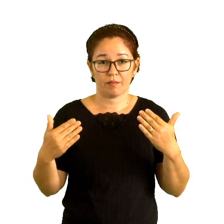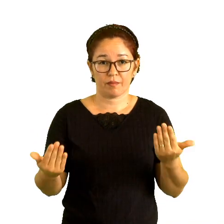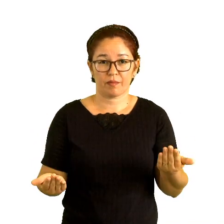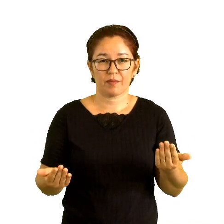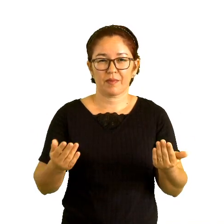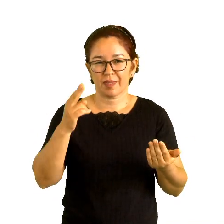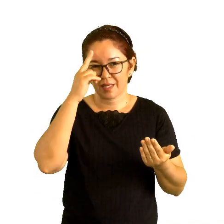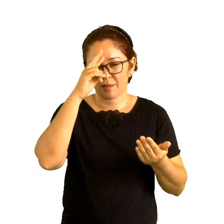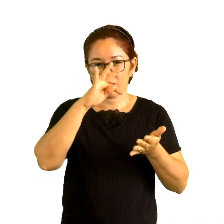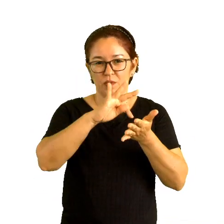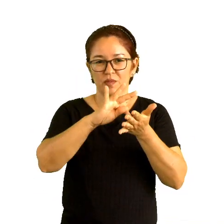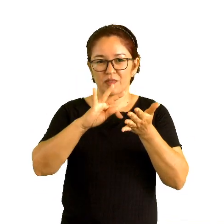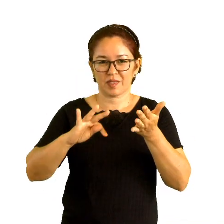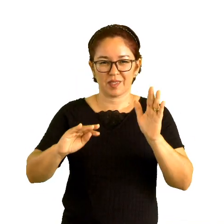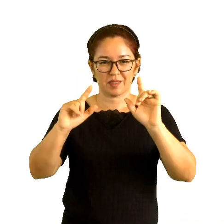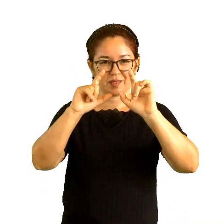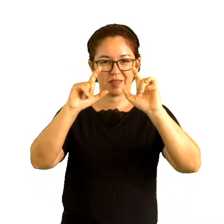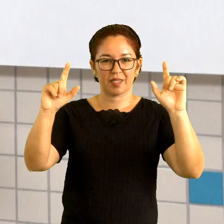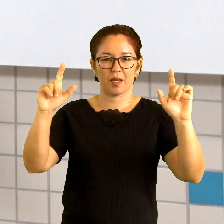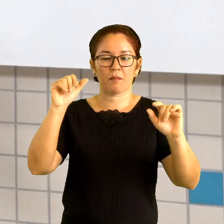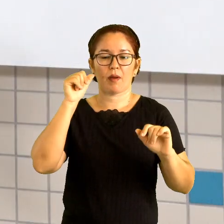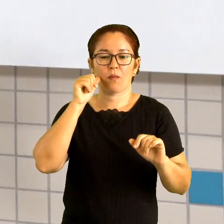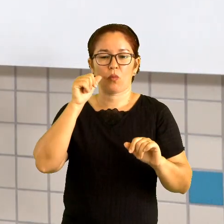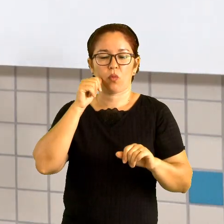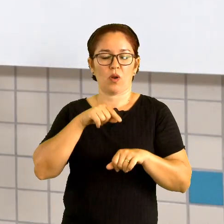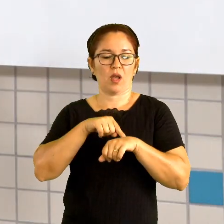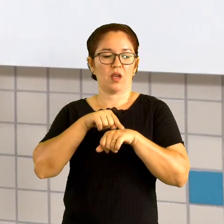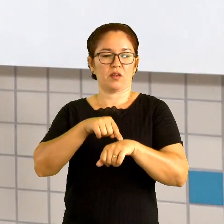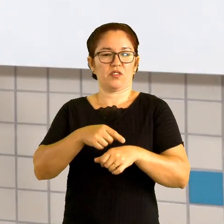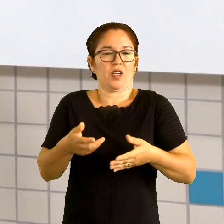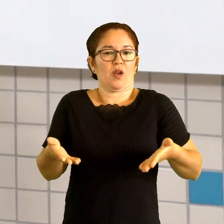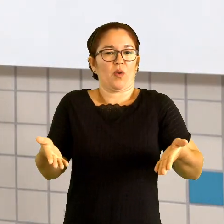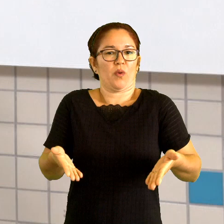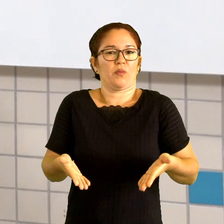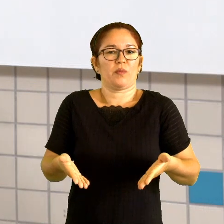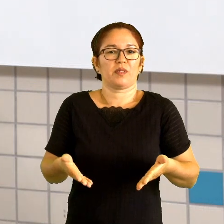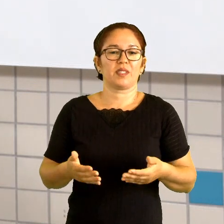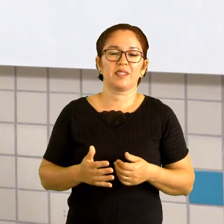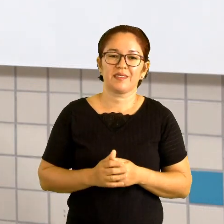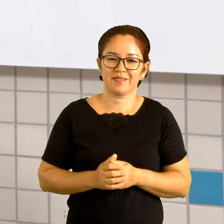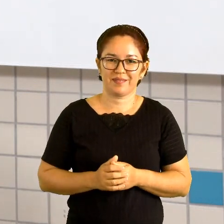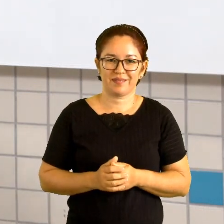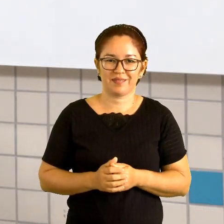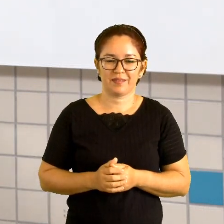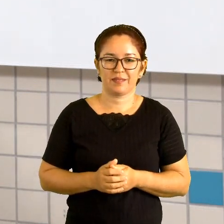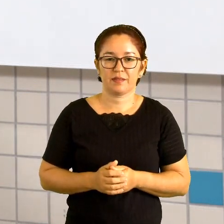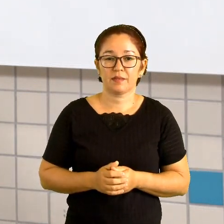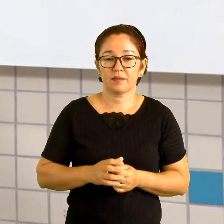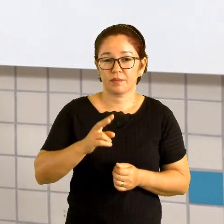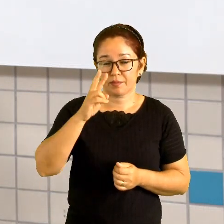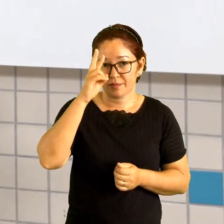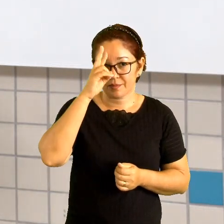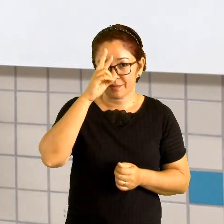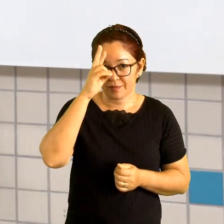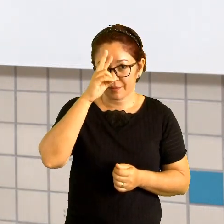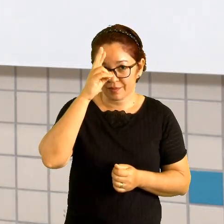Mulheres Modernas, aí vocês vão lembrar lá do texto original, que é da história da Princesa e o